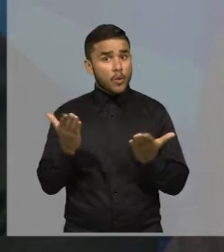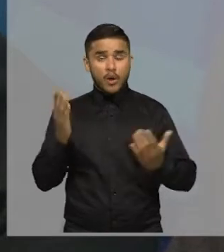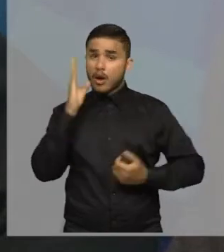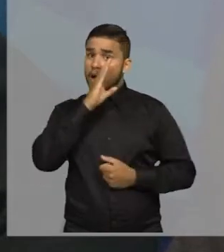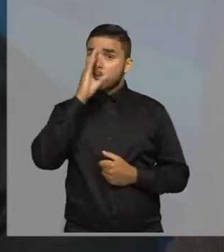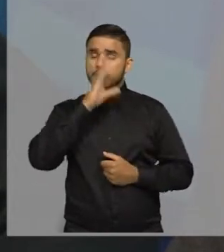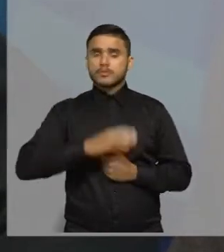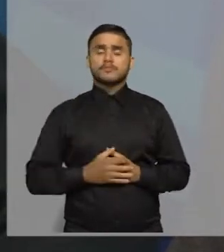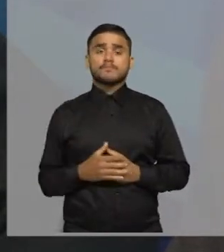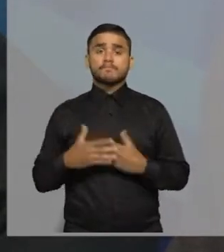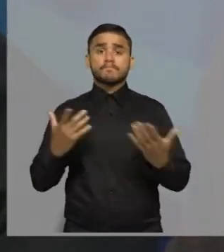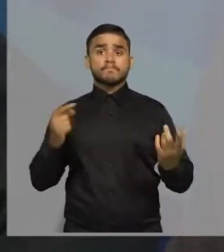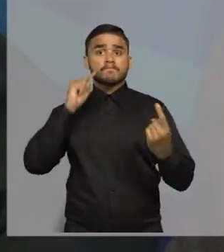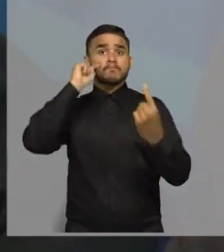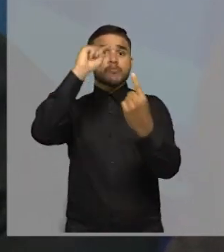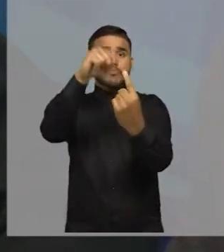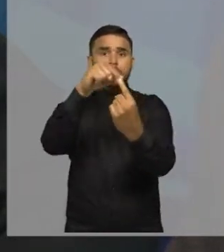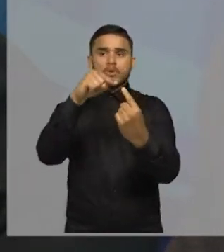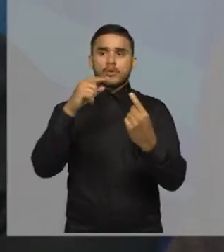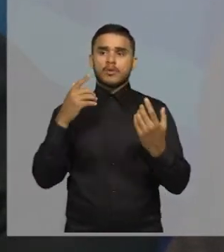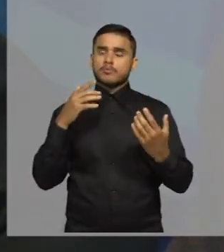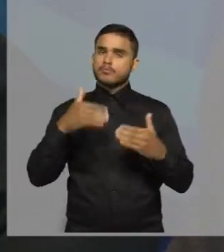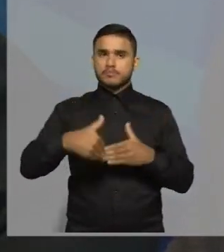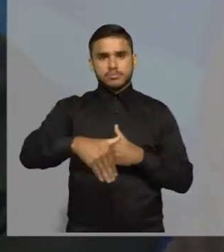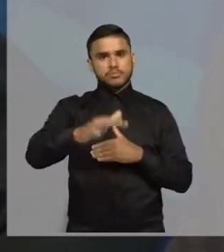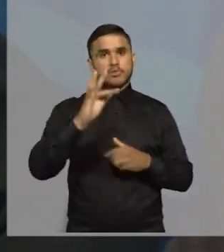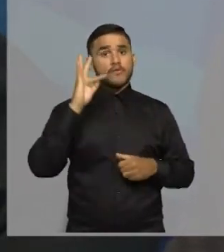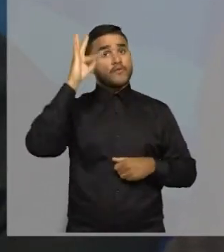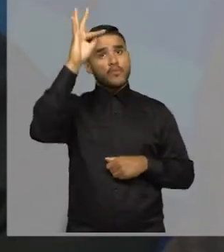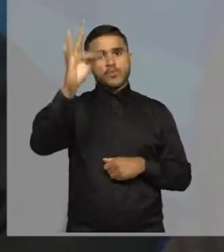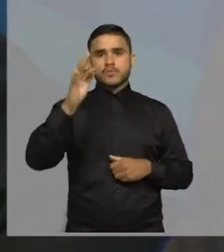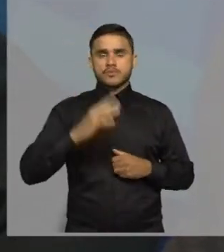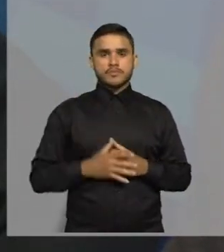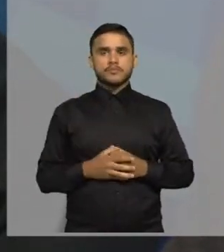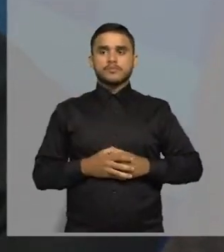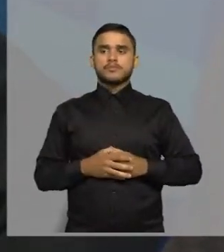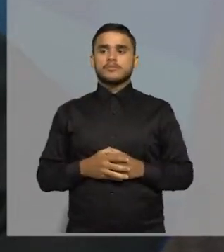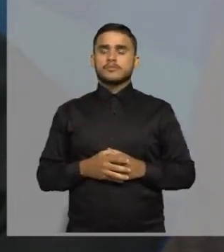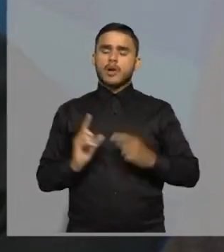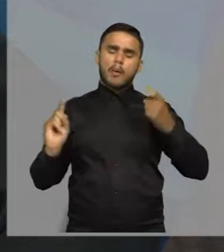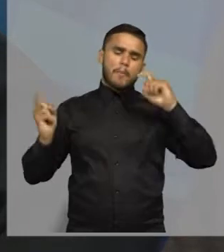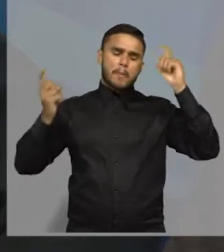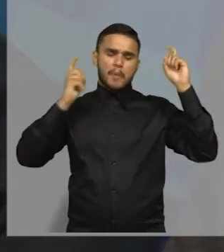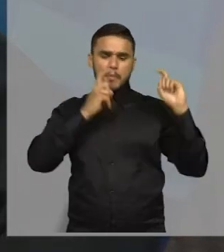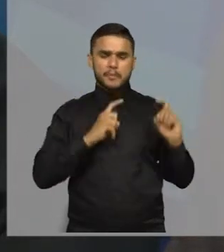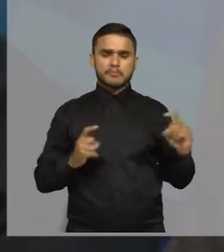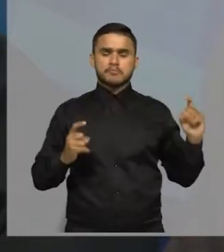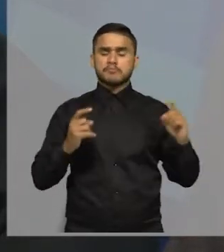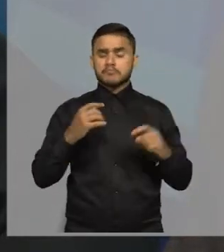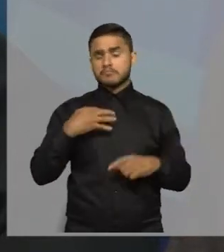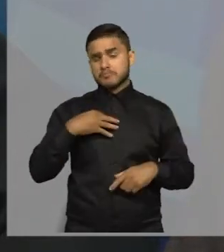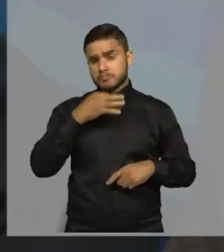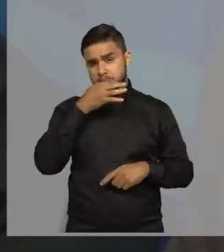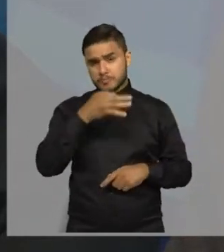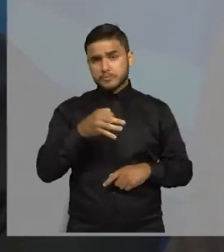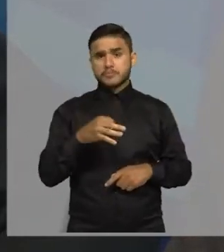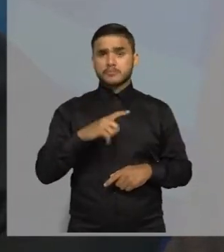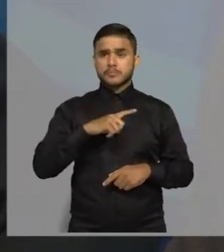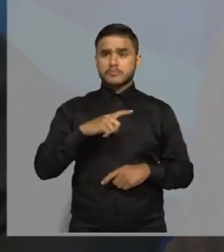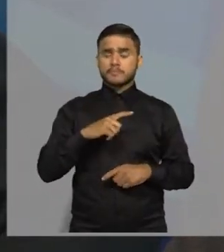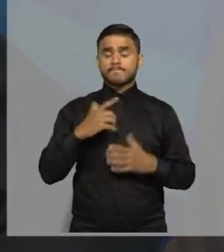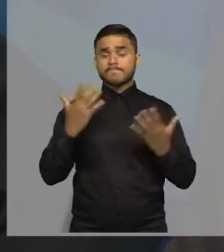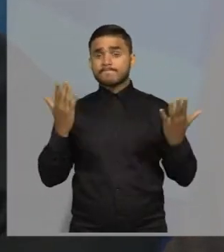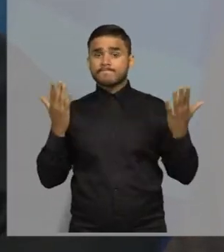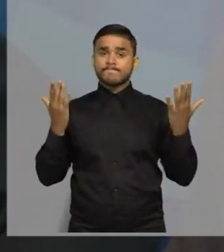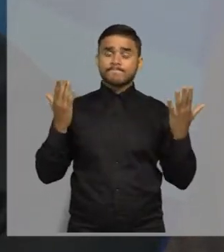os resultados necessariamente serão de longo prazo. Há uma discussão procedente, levantam-se muitas